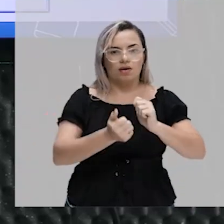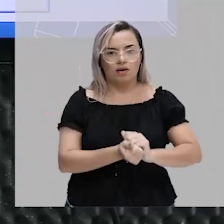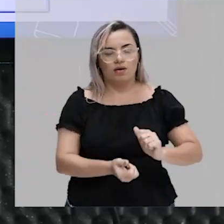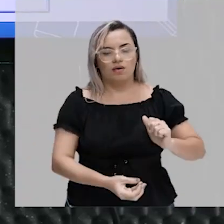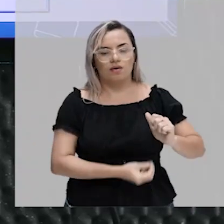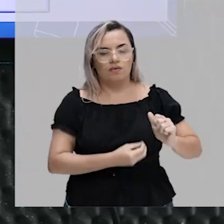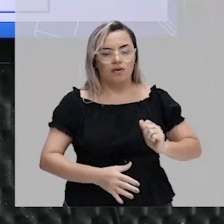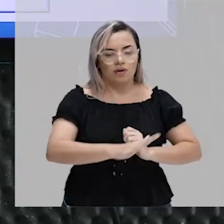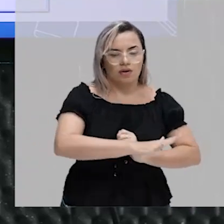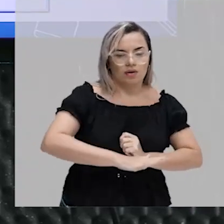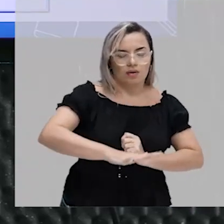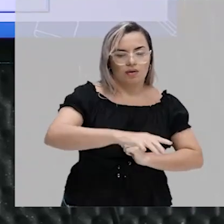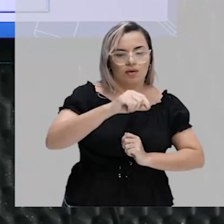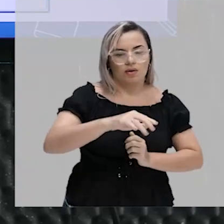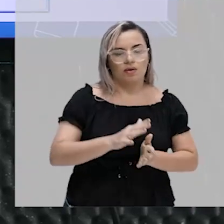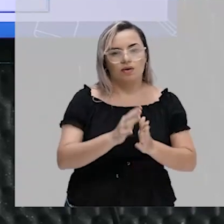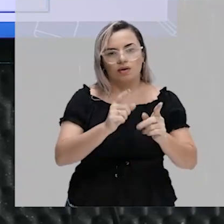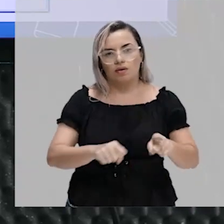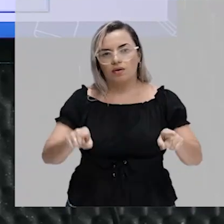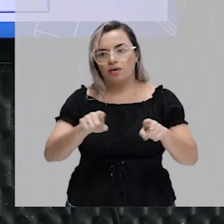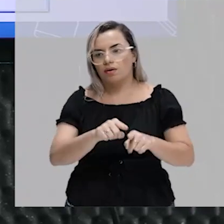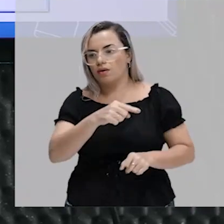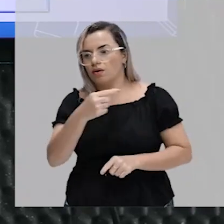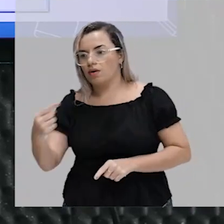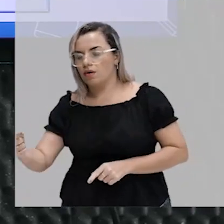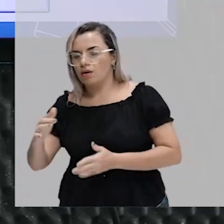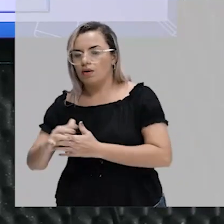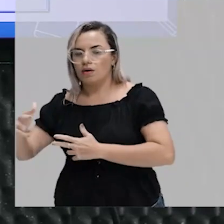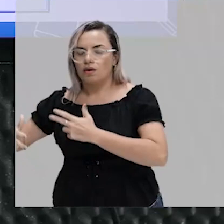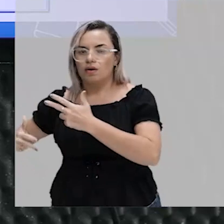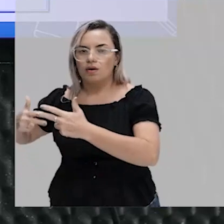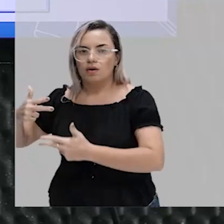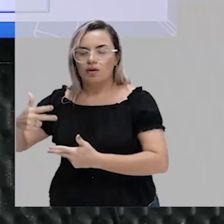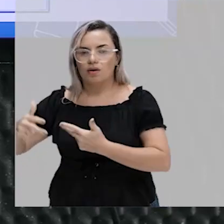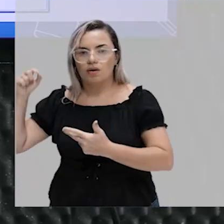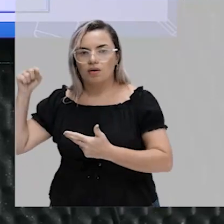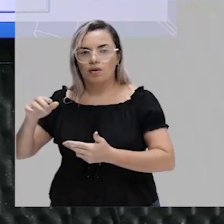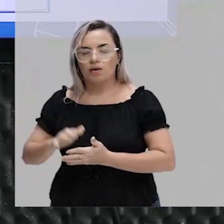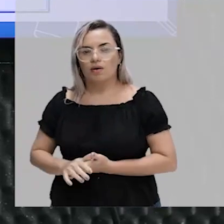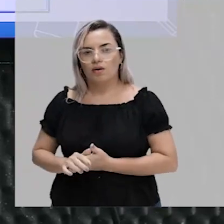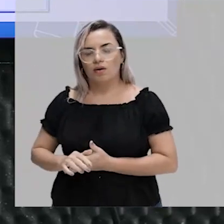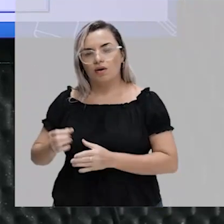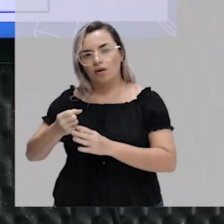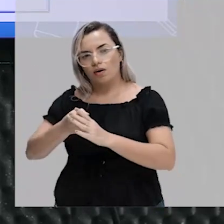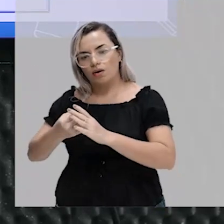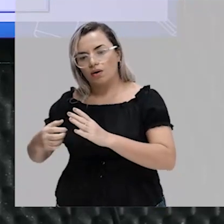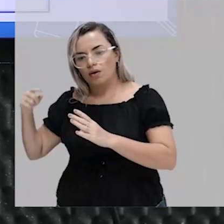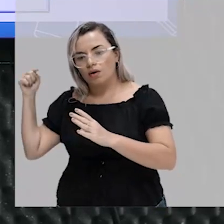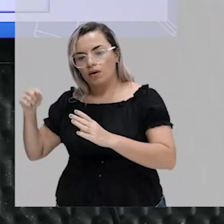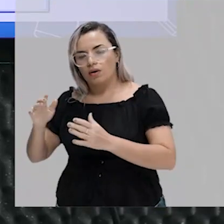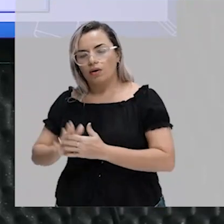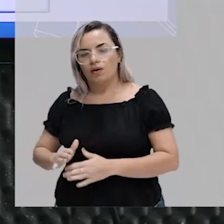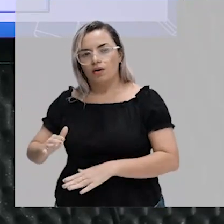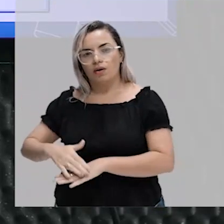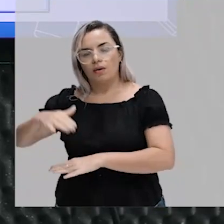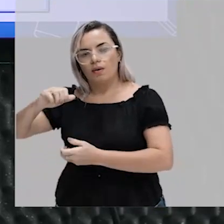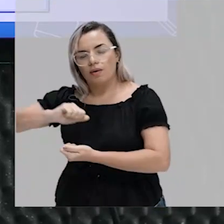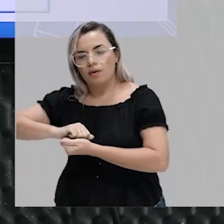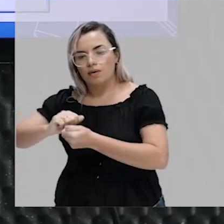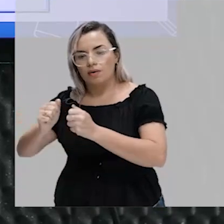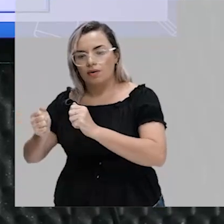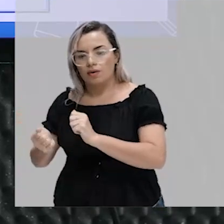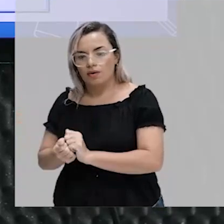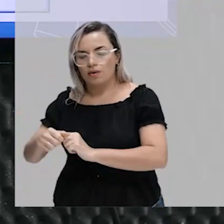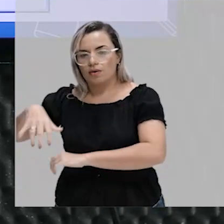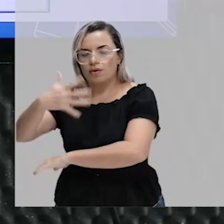nesse local. Assim como também a seleção natural vai selecionar aqueles indivíduos que vão ser mais adaptados para viver num ambiente